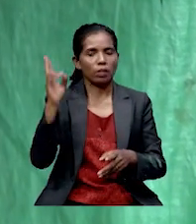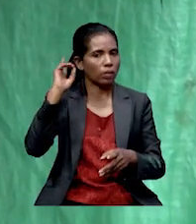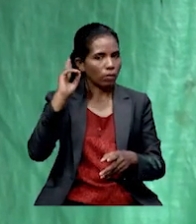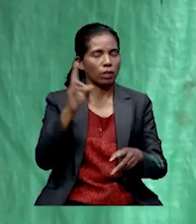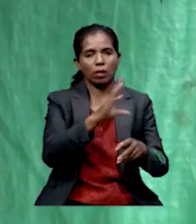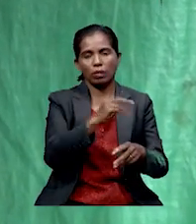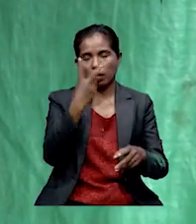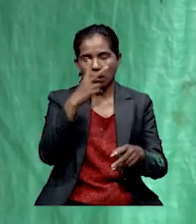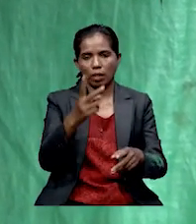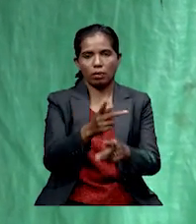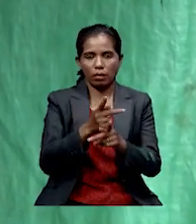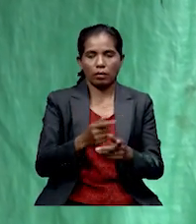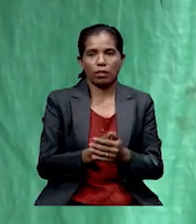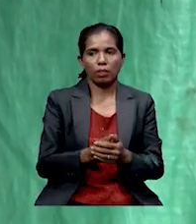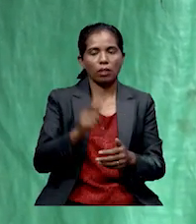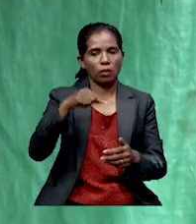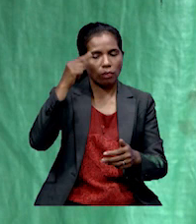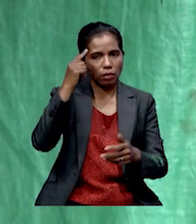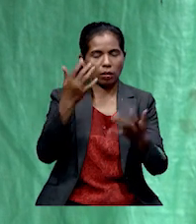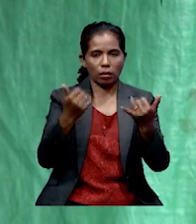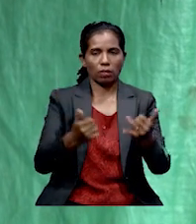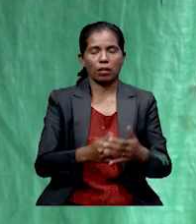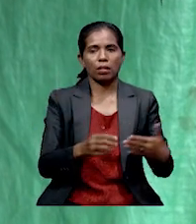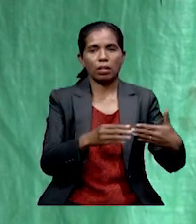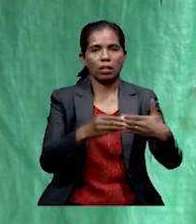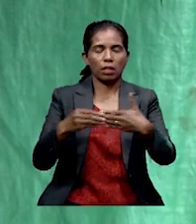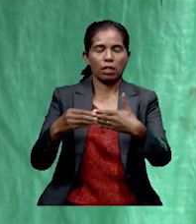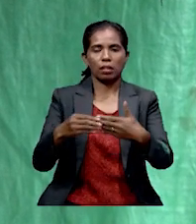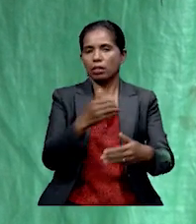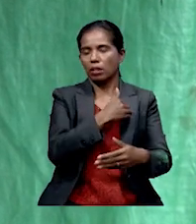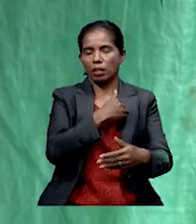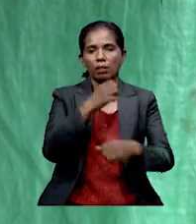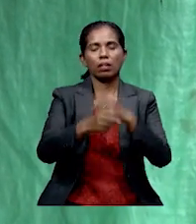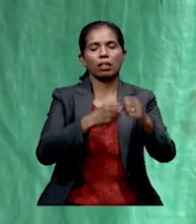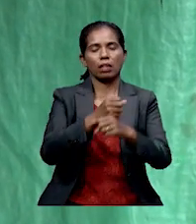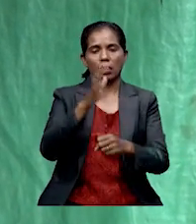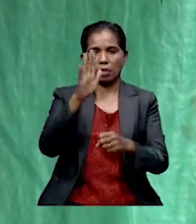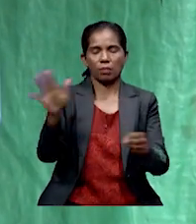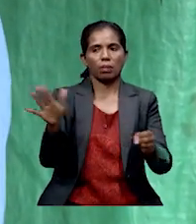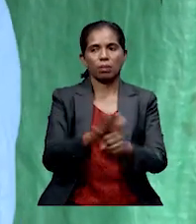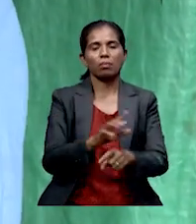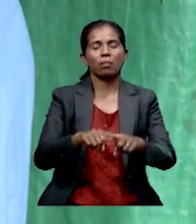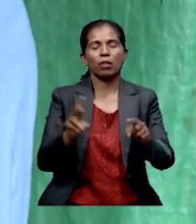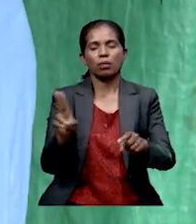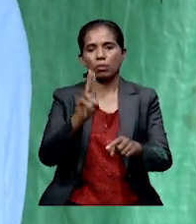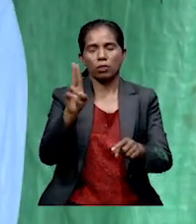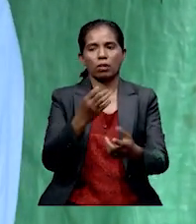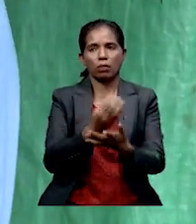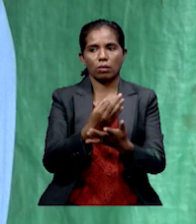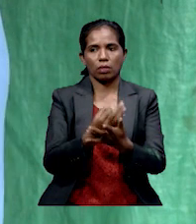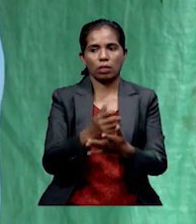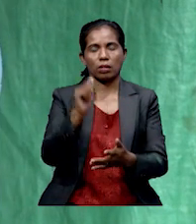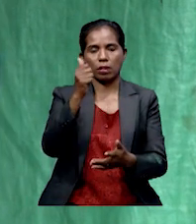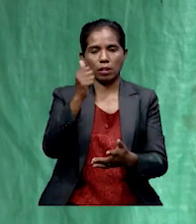dia. Governação de agora, o considerado todo na Lima completo, mas bem gasta uma orçam 10